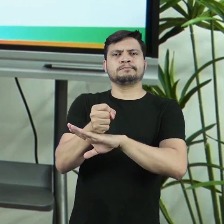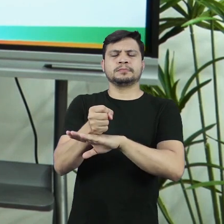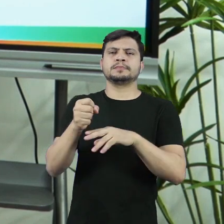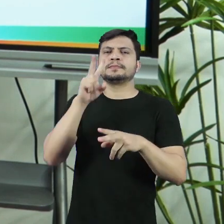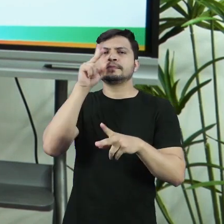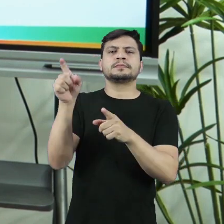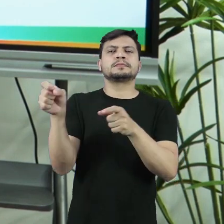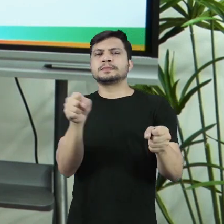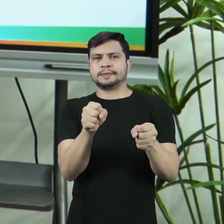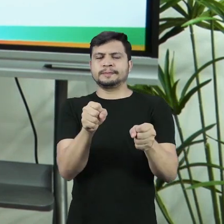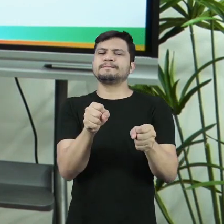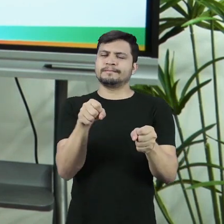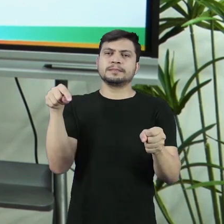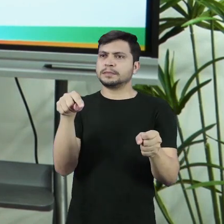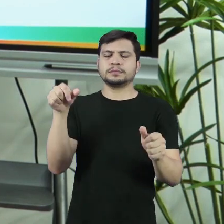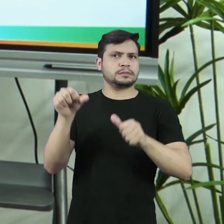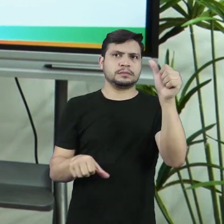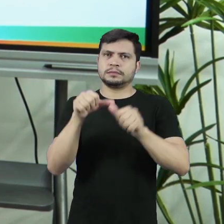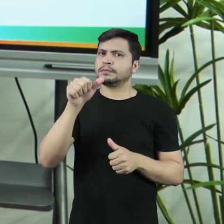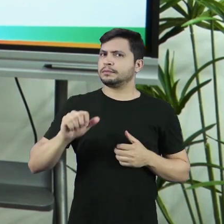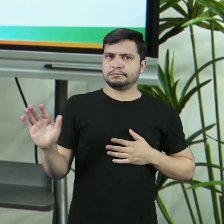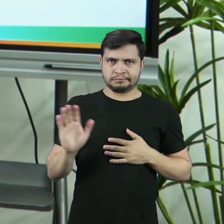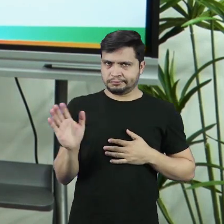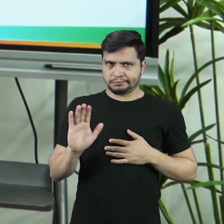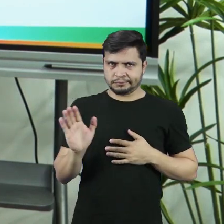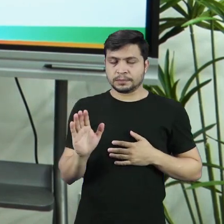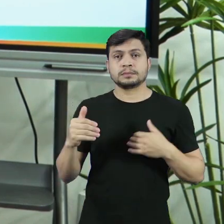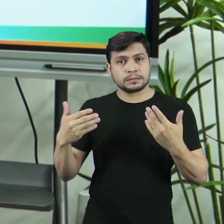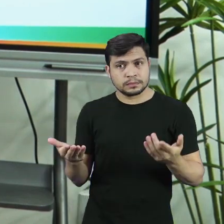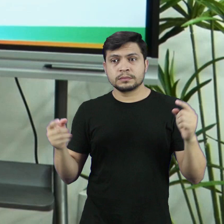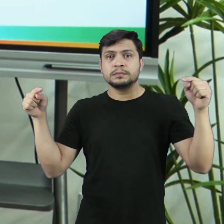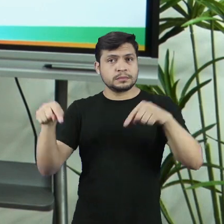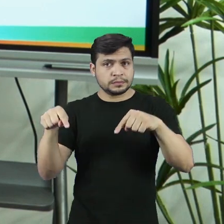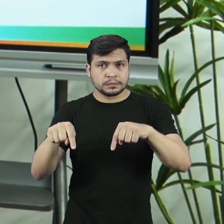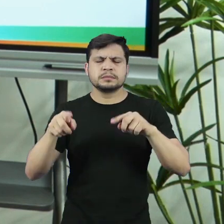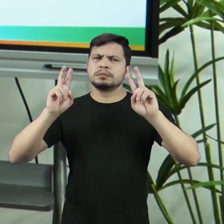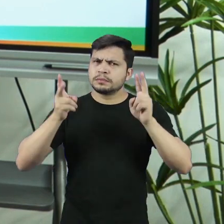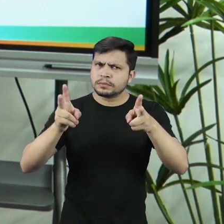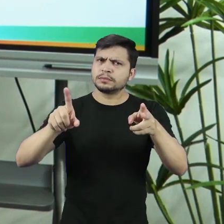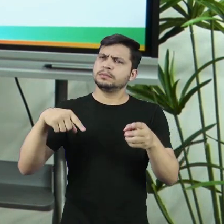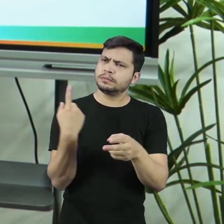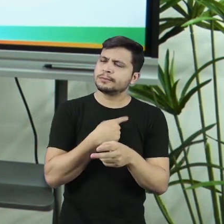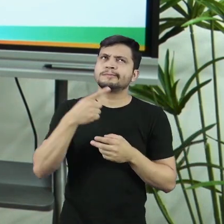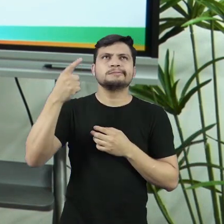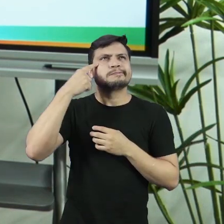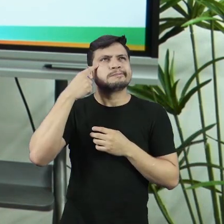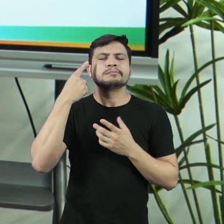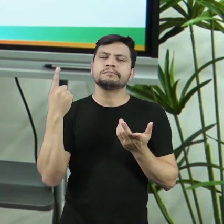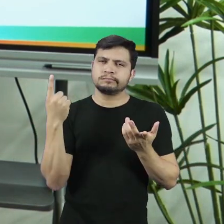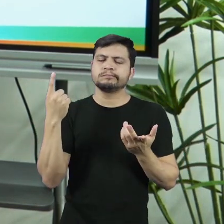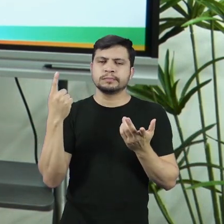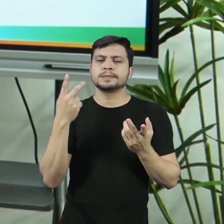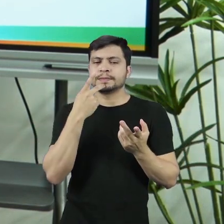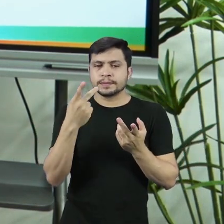desses tópicos, dentro desses pontos mais importantes, o que a gente sempre vê referindo-se